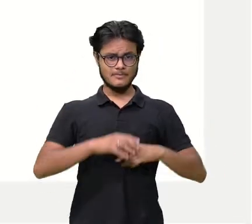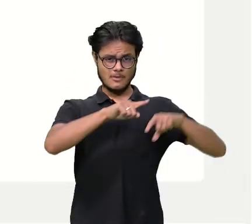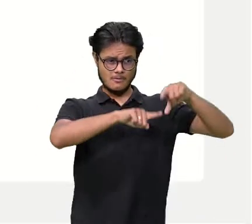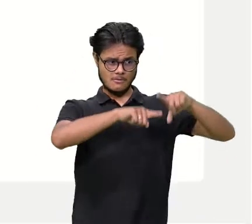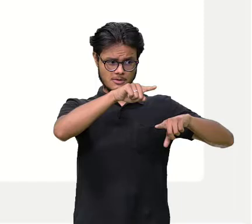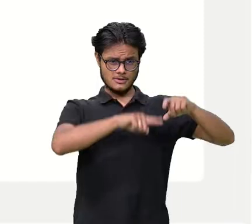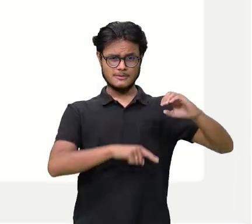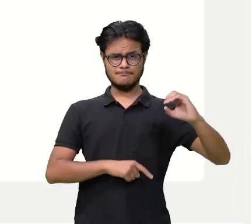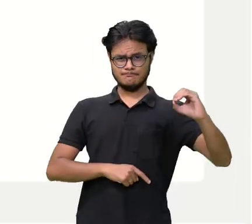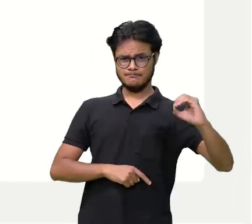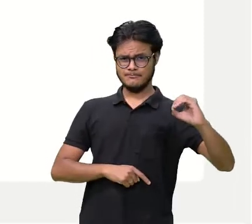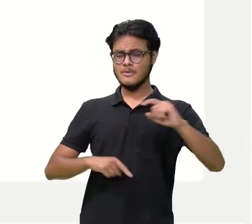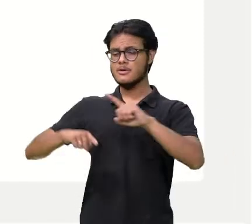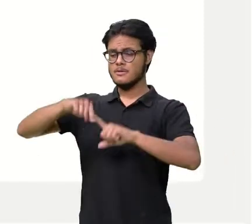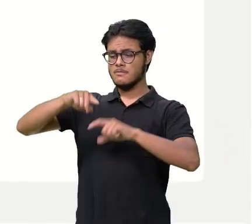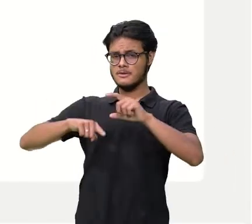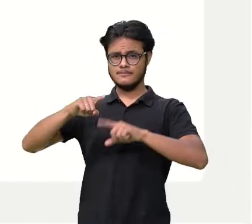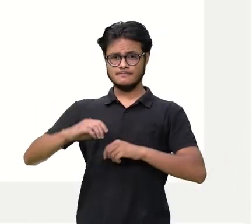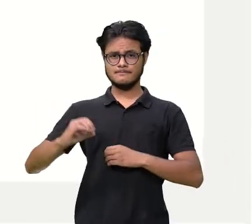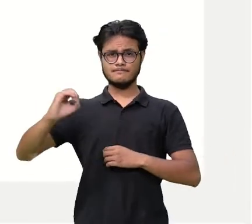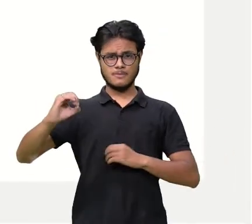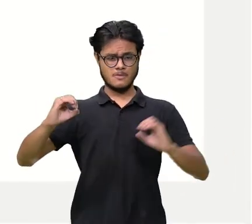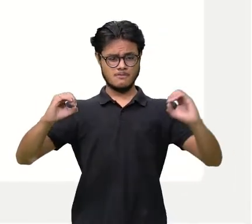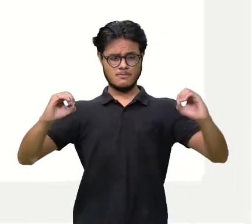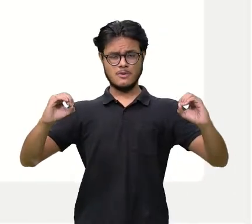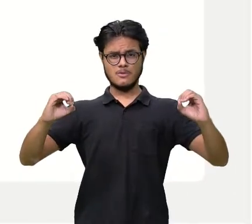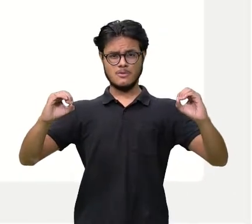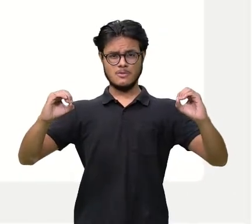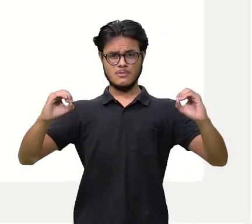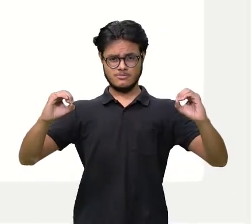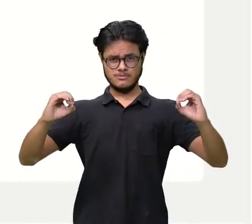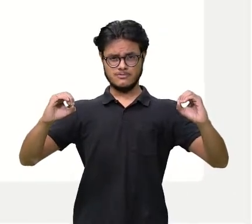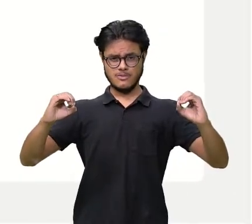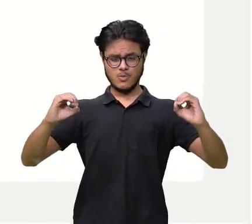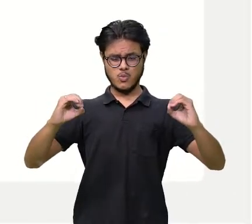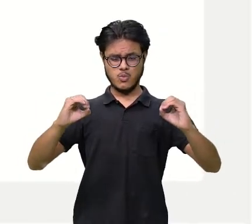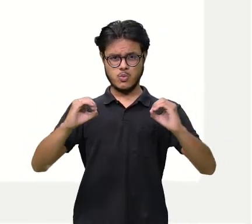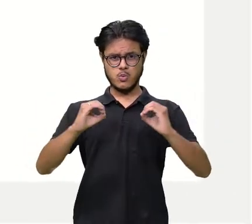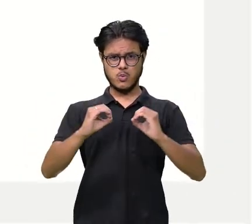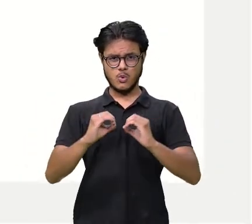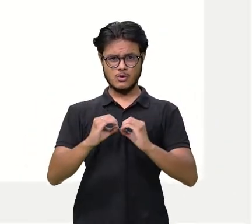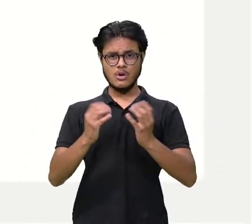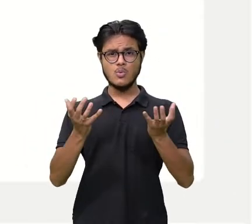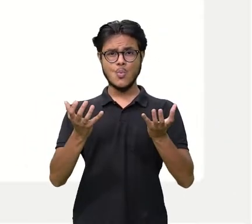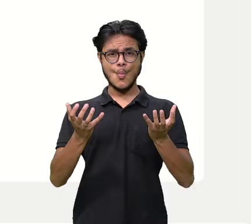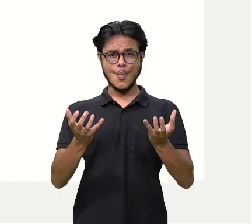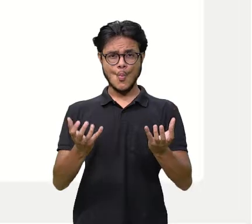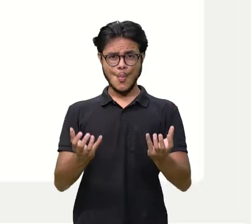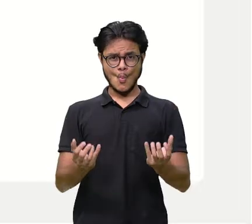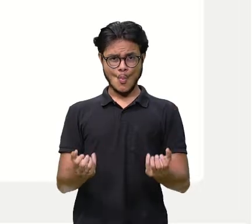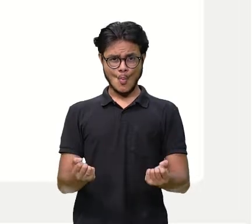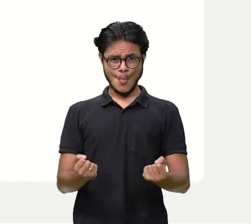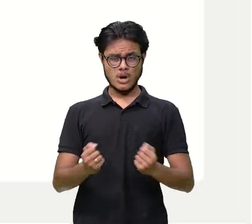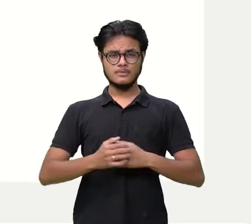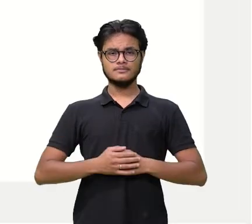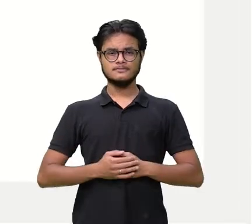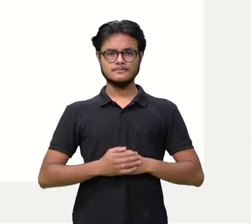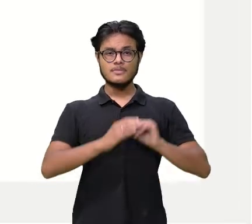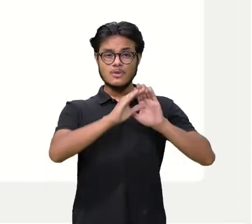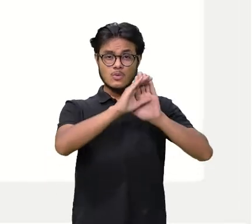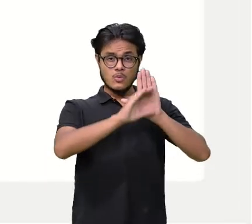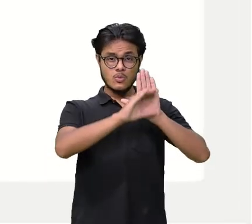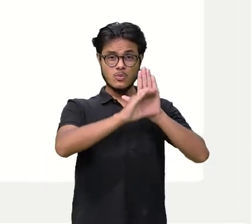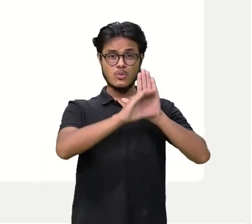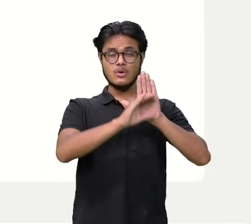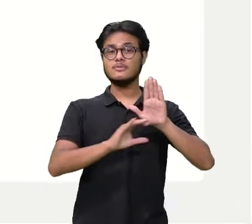por manter planetas, luas e asteroides em órbita. Este conceito revolucionou